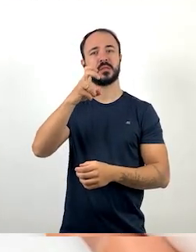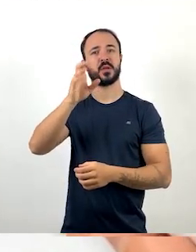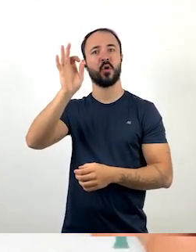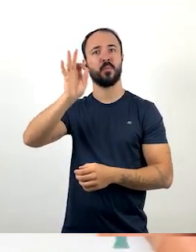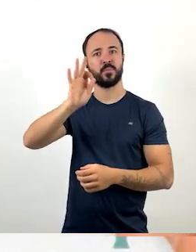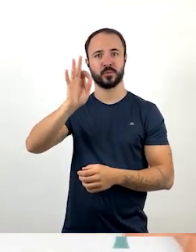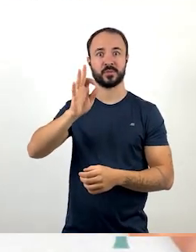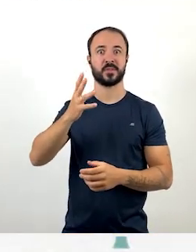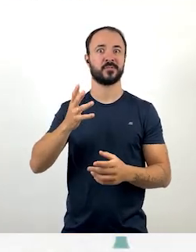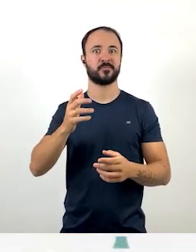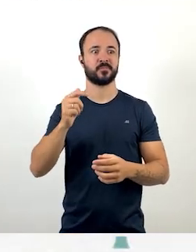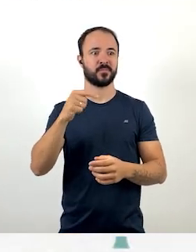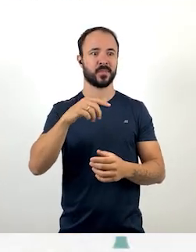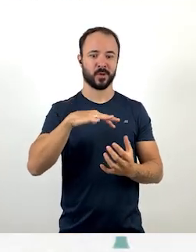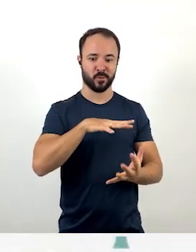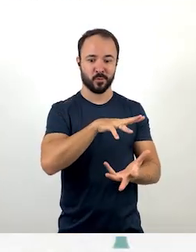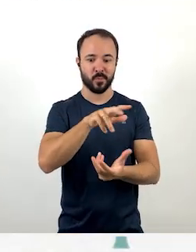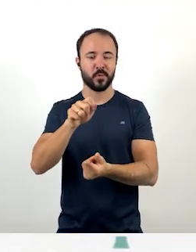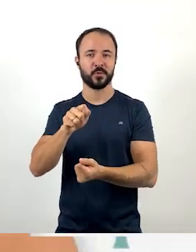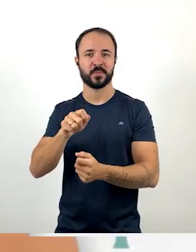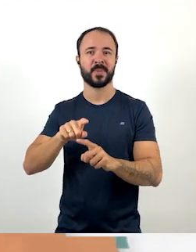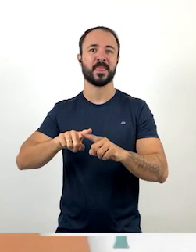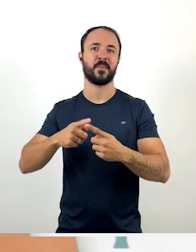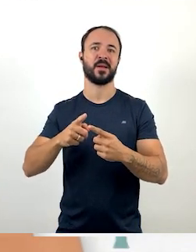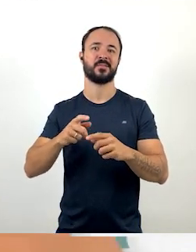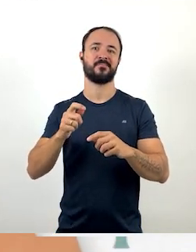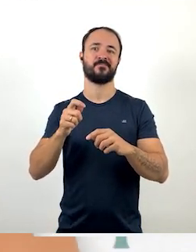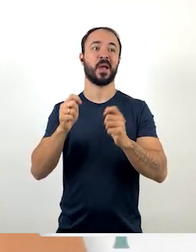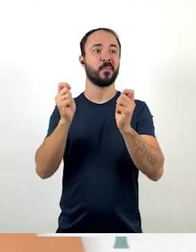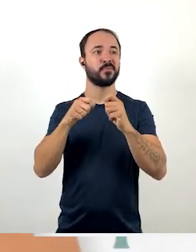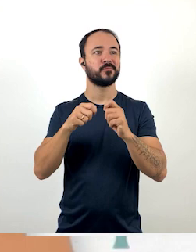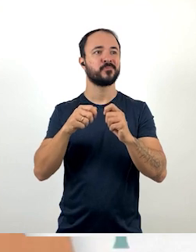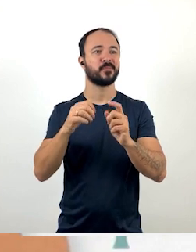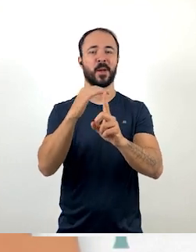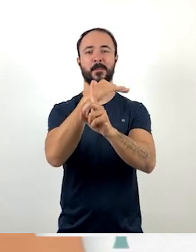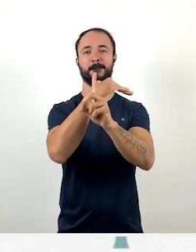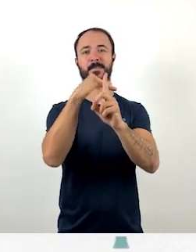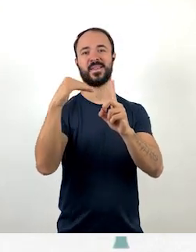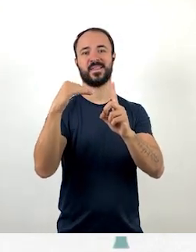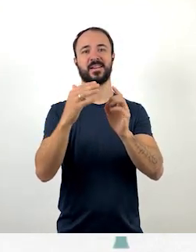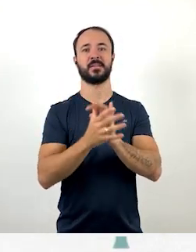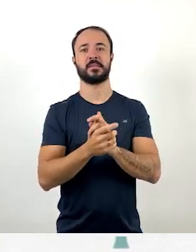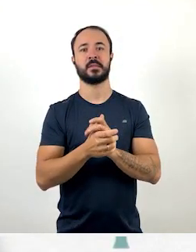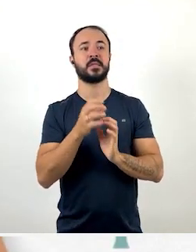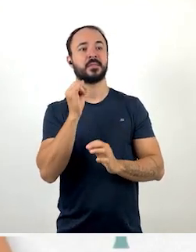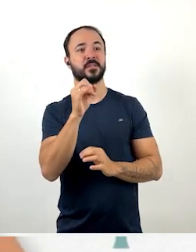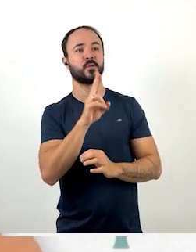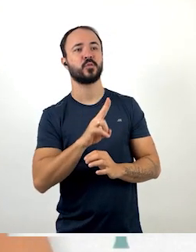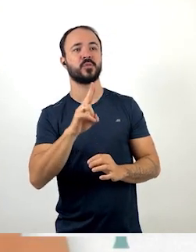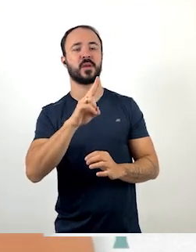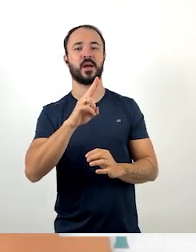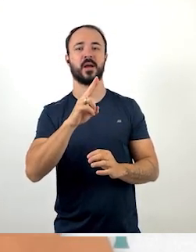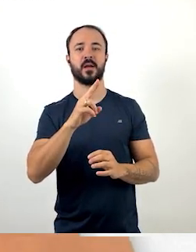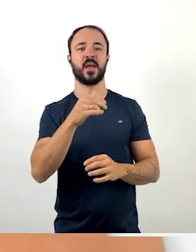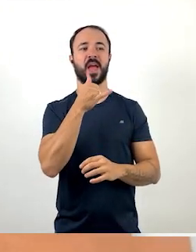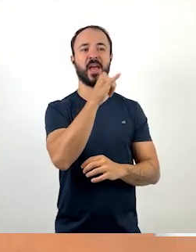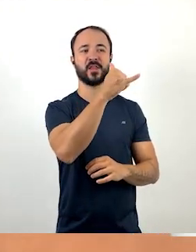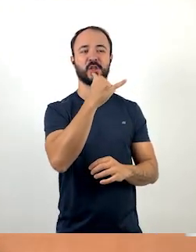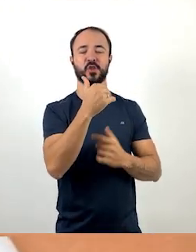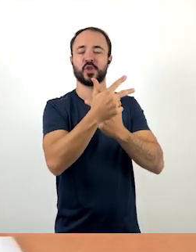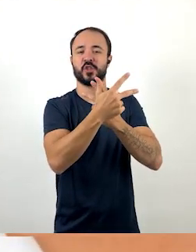energética. Podemos modificar esses números pela metade, buscando fontes renováveis de energia.